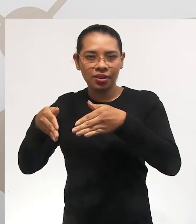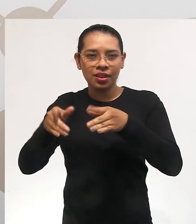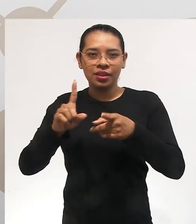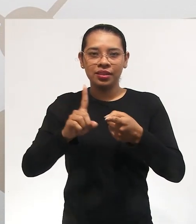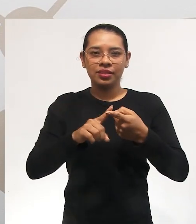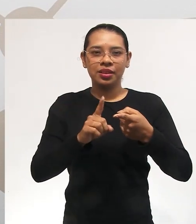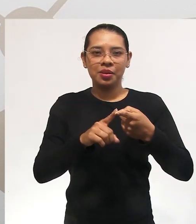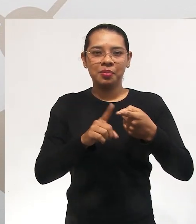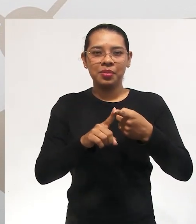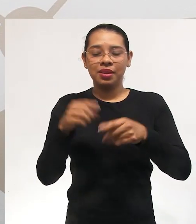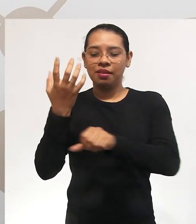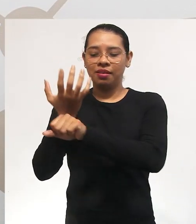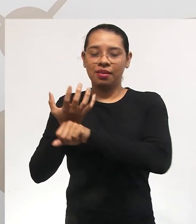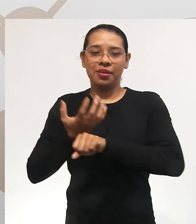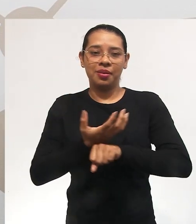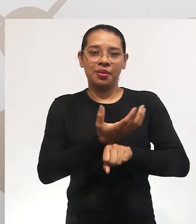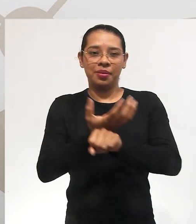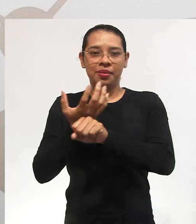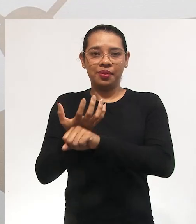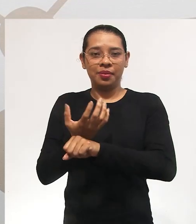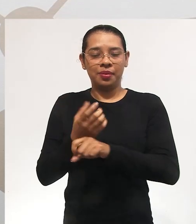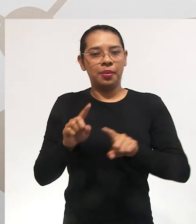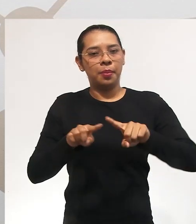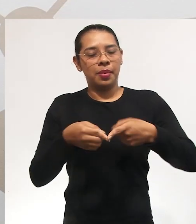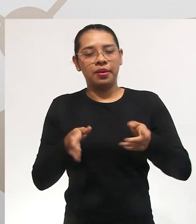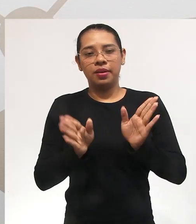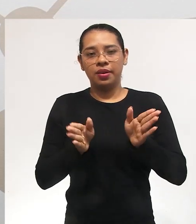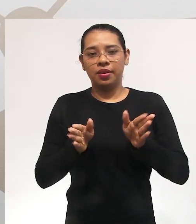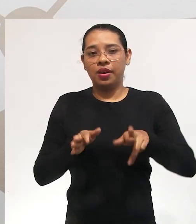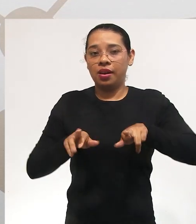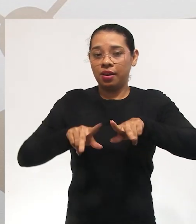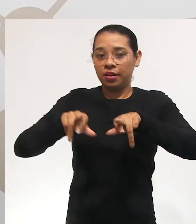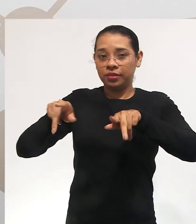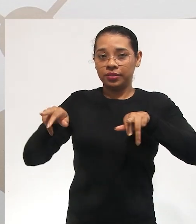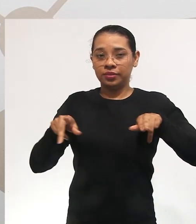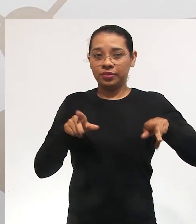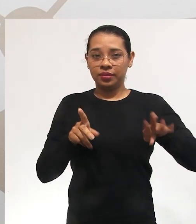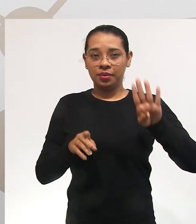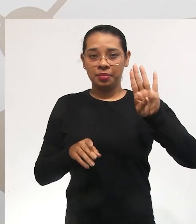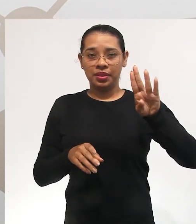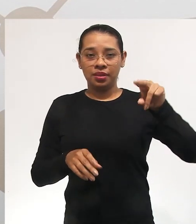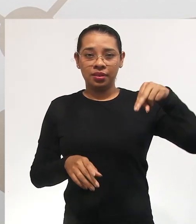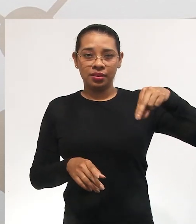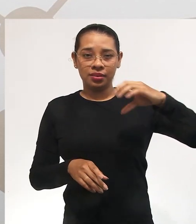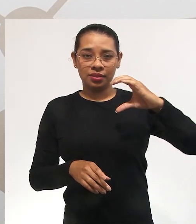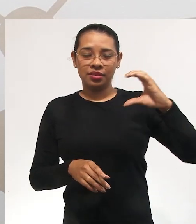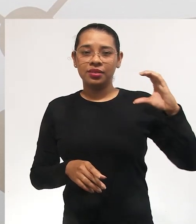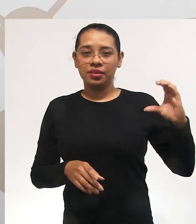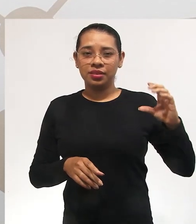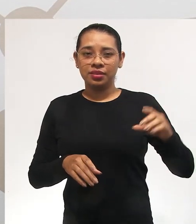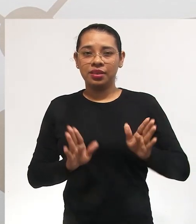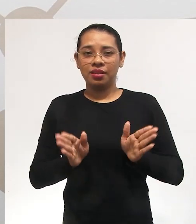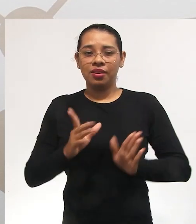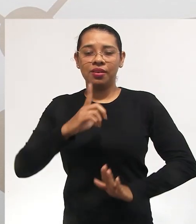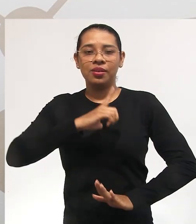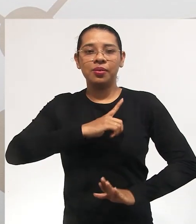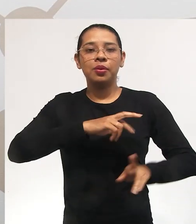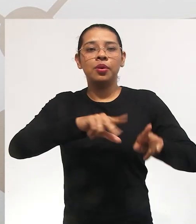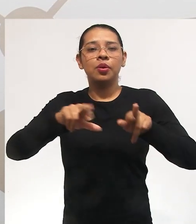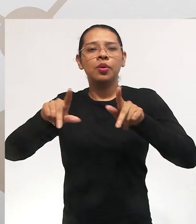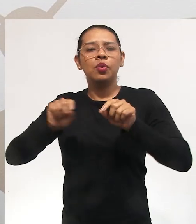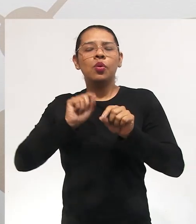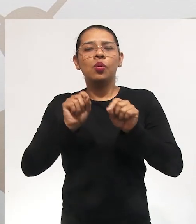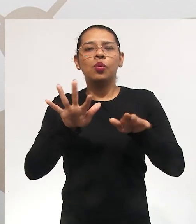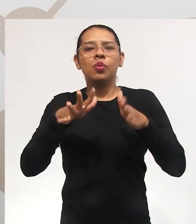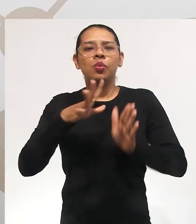PCN por componente curricular ou por disciplina. Já a BNCC ela já trouxe uma organização curricular por